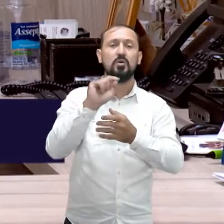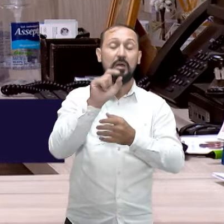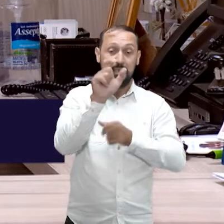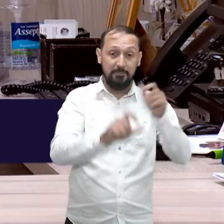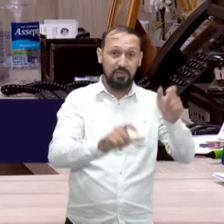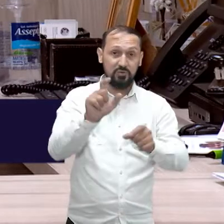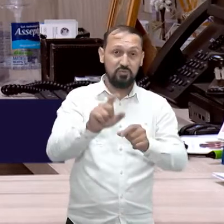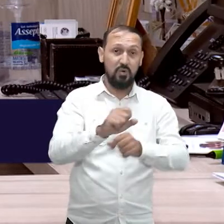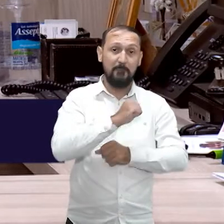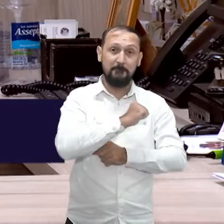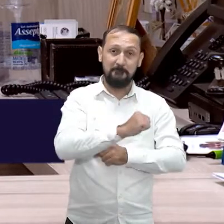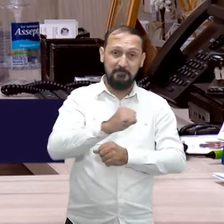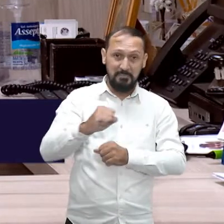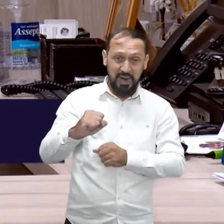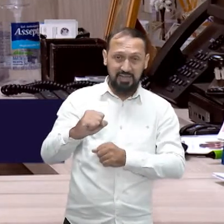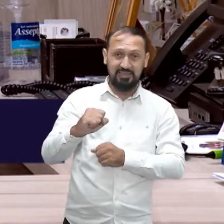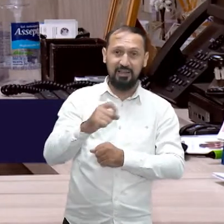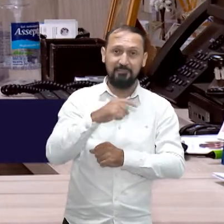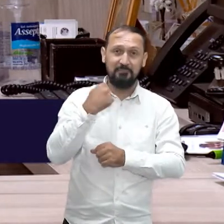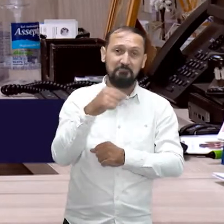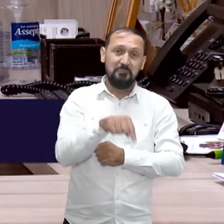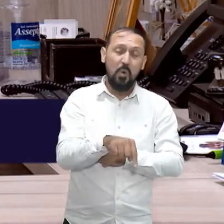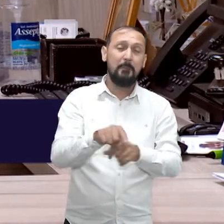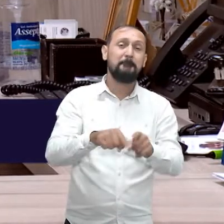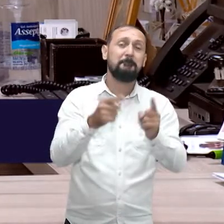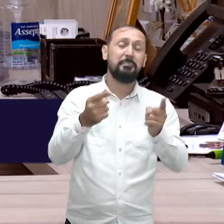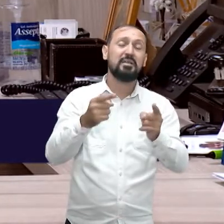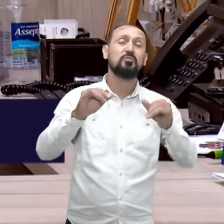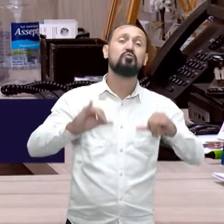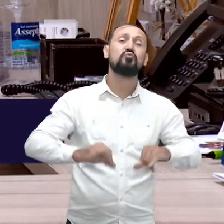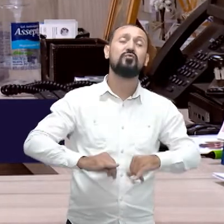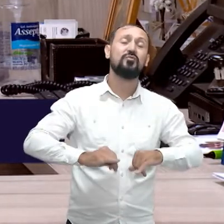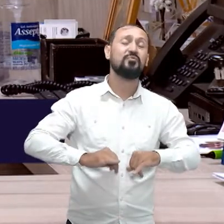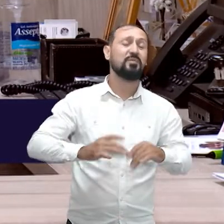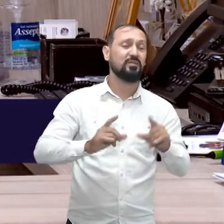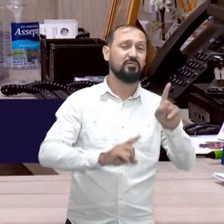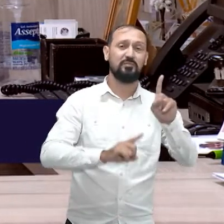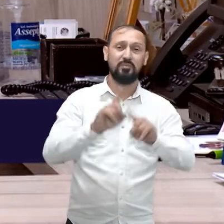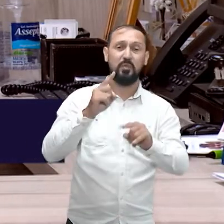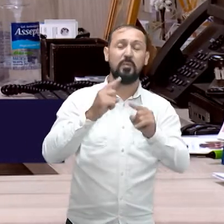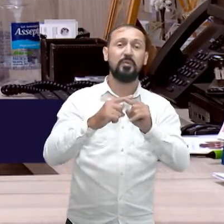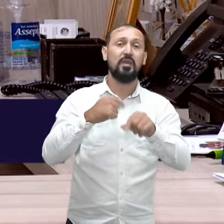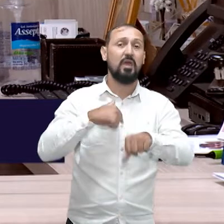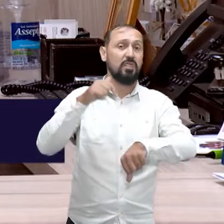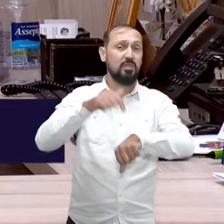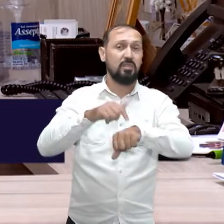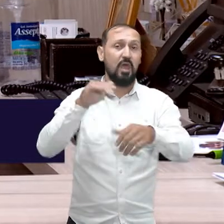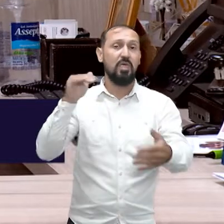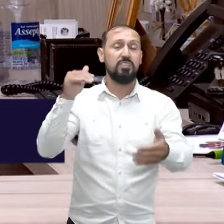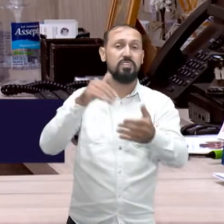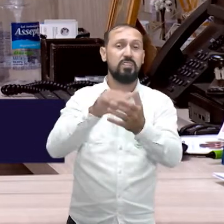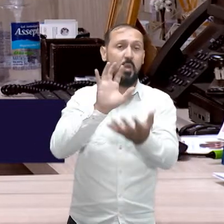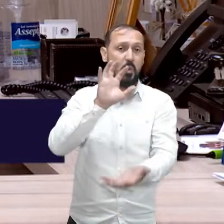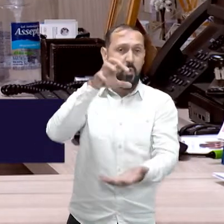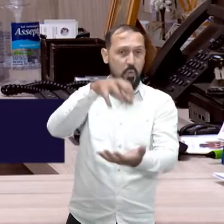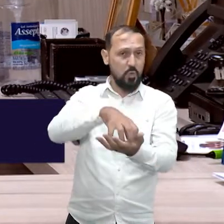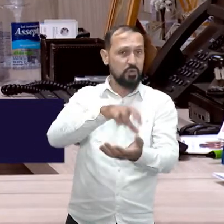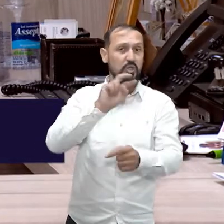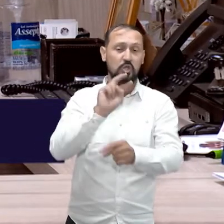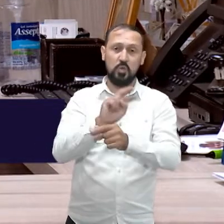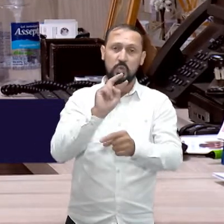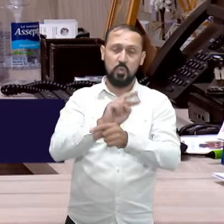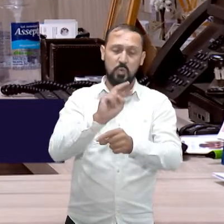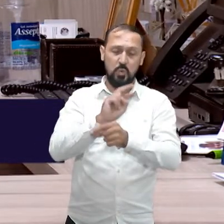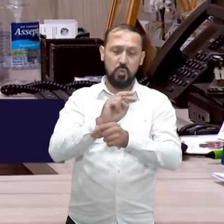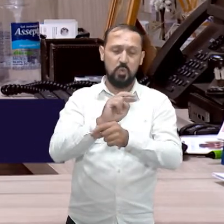que não só ceifa a vida do paciente, mas levam um sofrimento muito grande. Sofrimento por quê? Ao chegar até